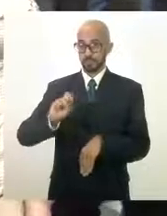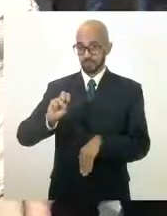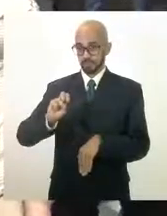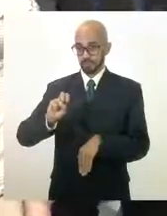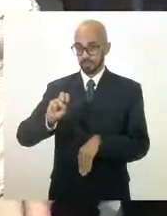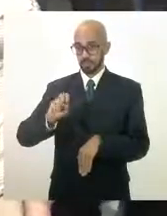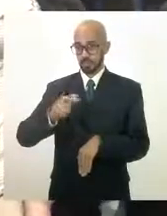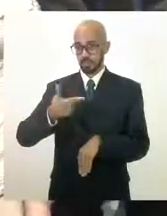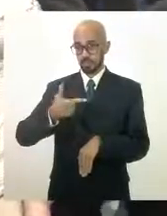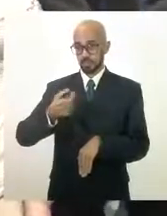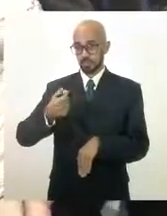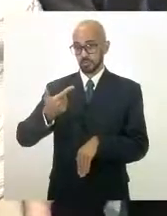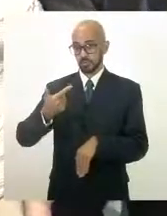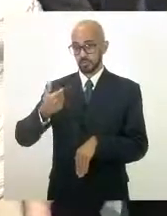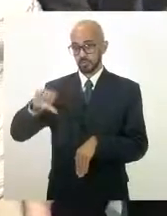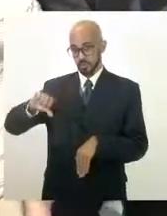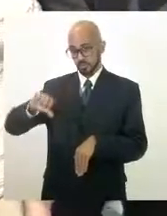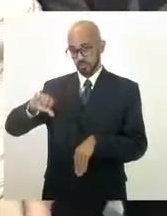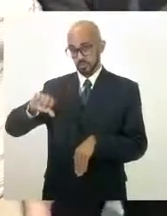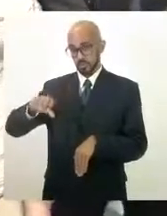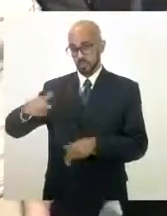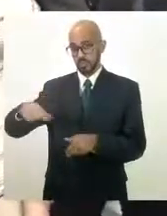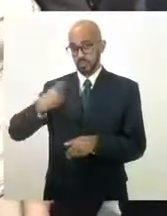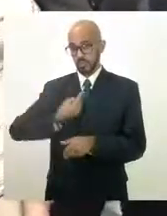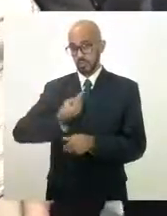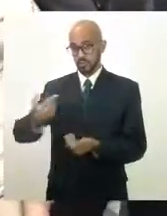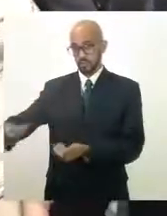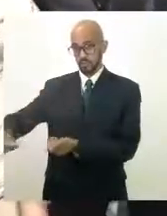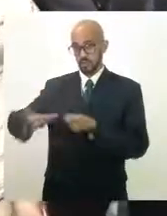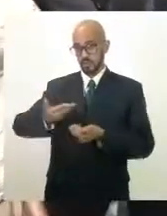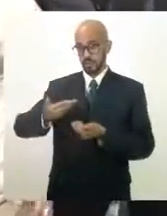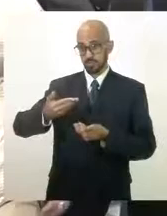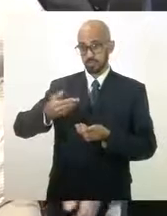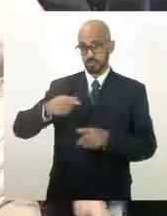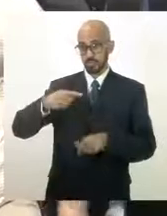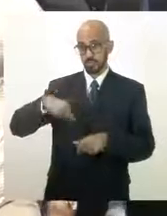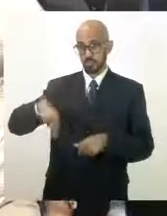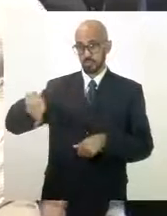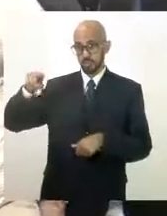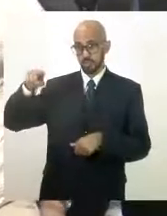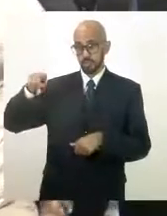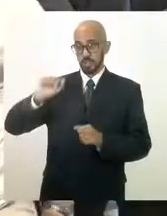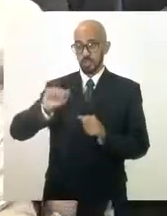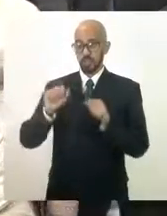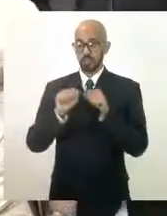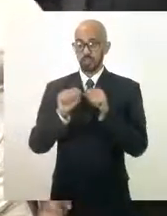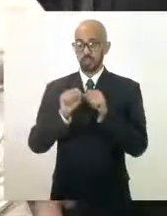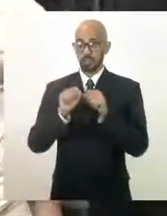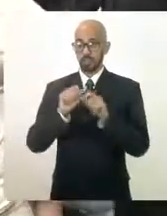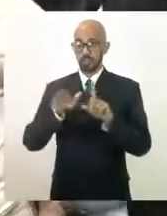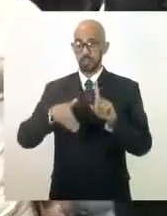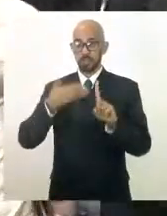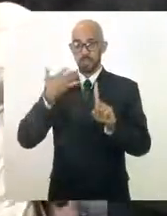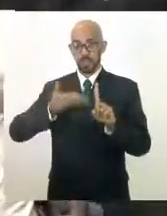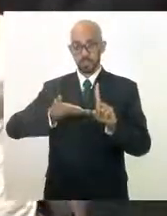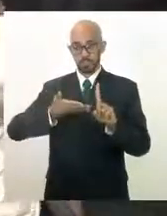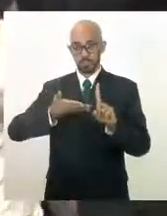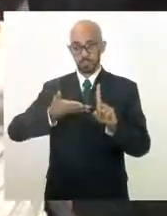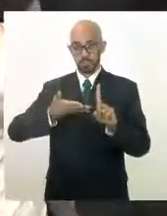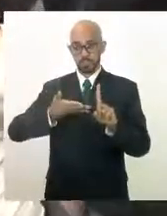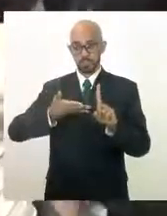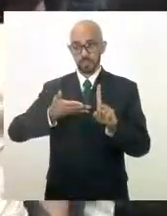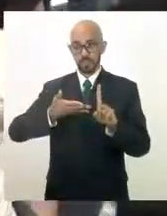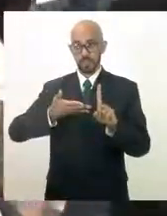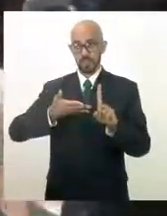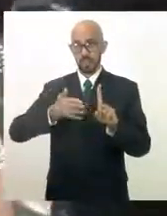2015-2019, e a gente convida todos para que a gente possa deslocar aqui, para a gente fazer aqui uma homenagem